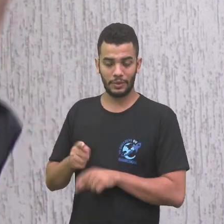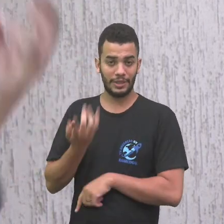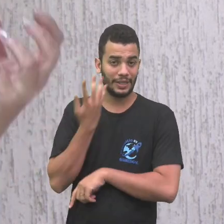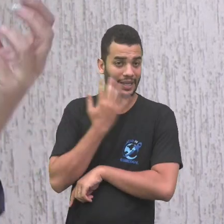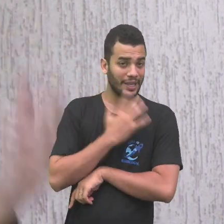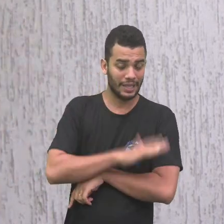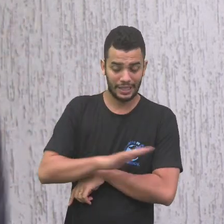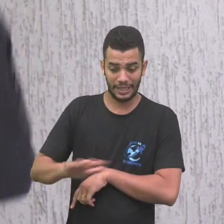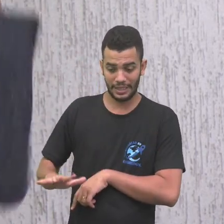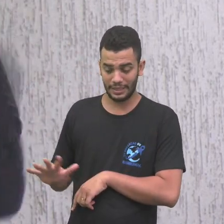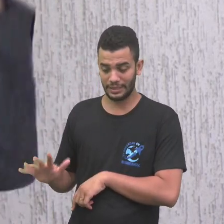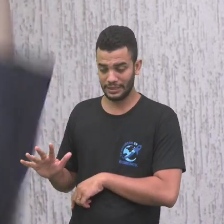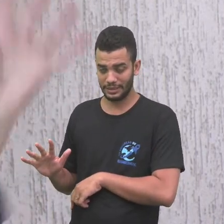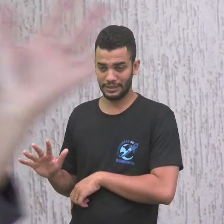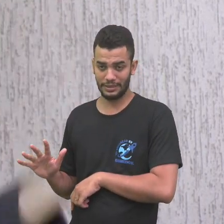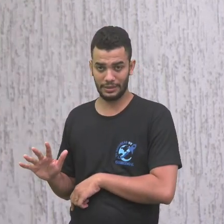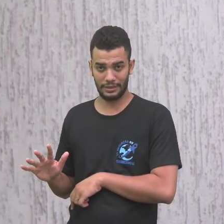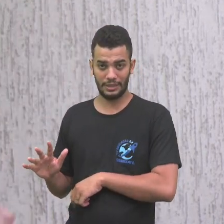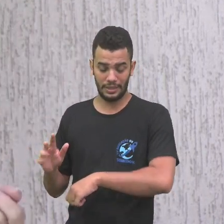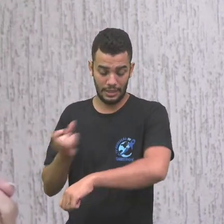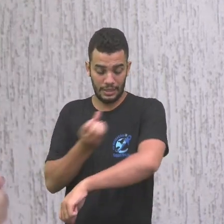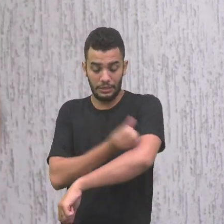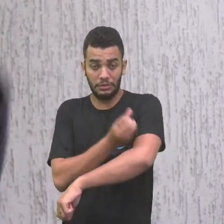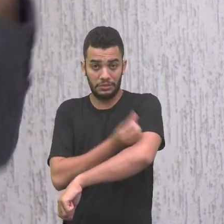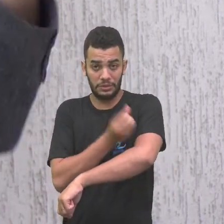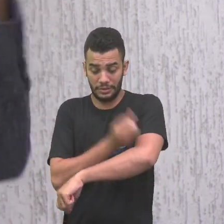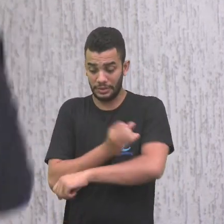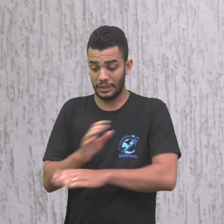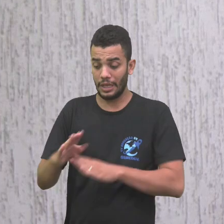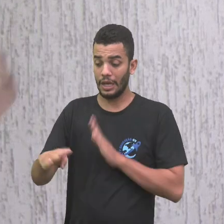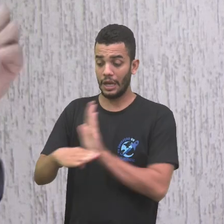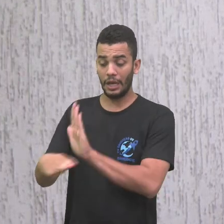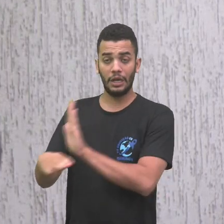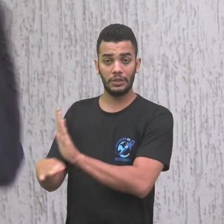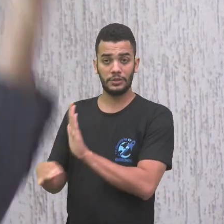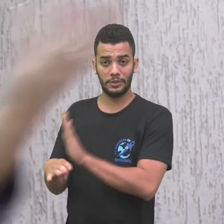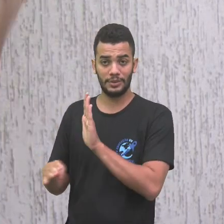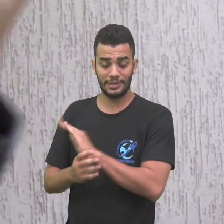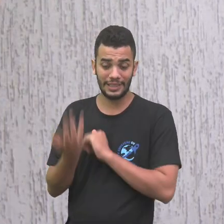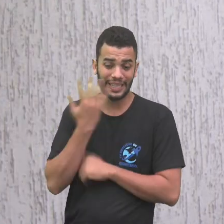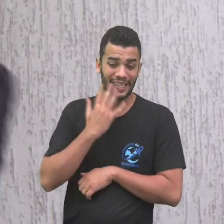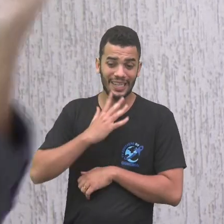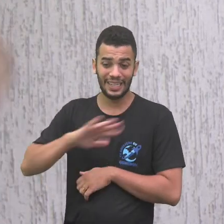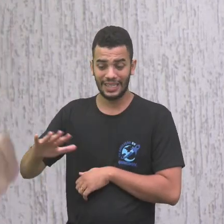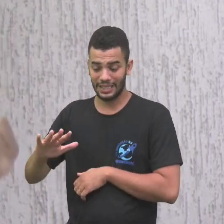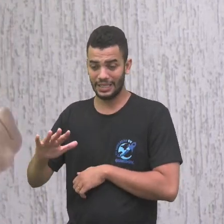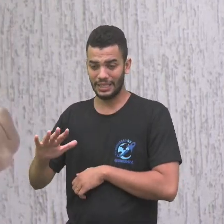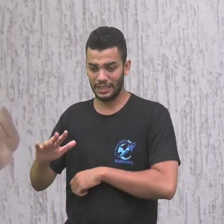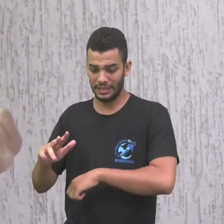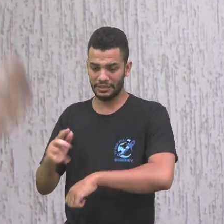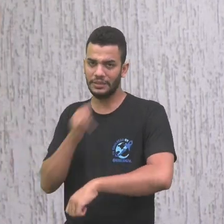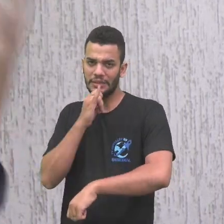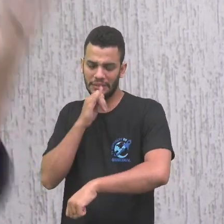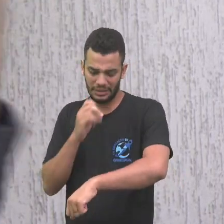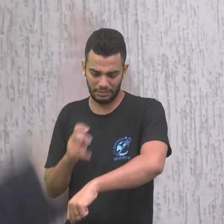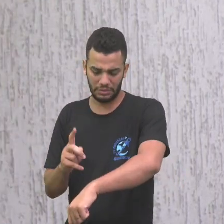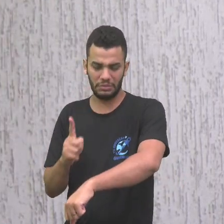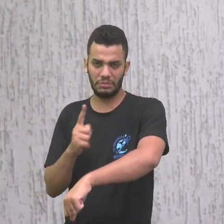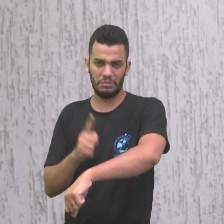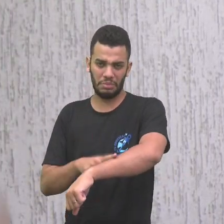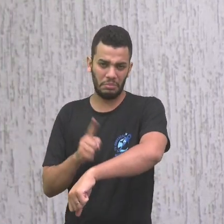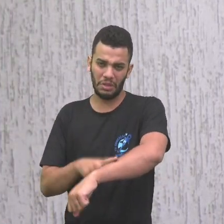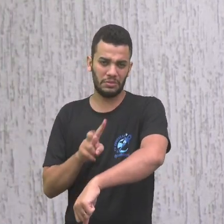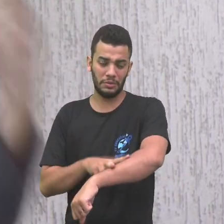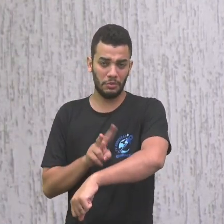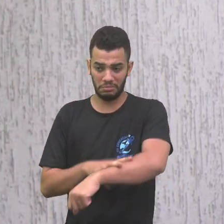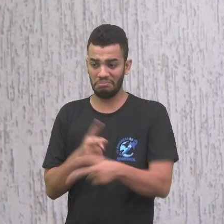Os alunos fantasiados. Então, gente, só parabenizar a todos vocês. Esse projeto só vem para, acho que, concretizar tudo isso. Parabéns e